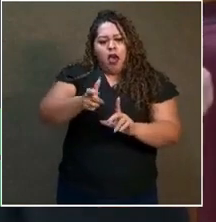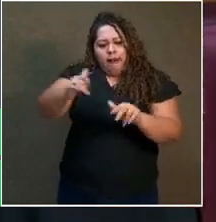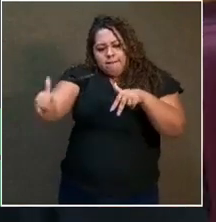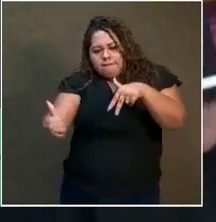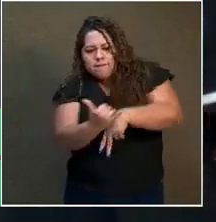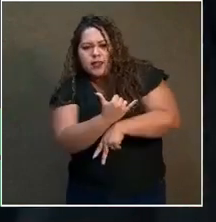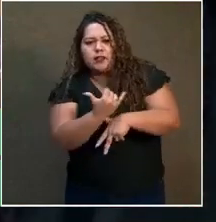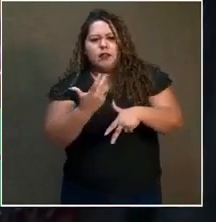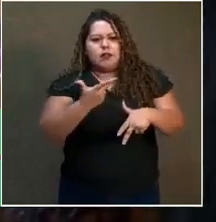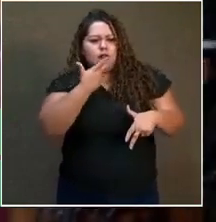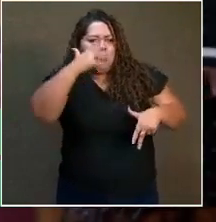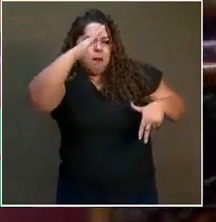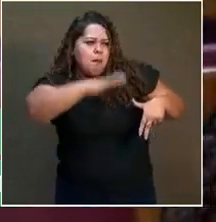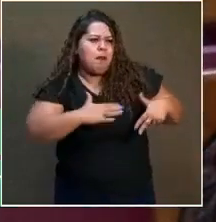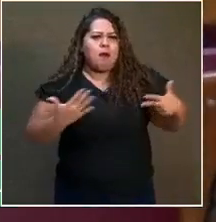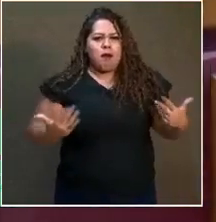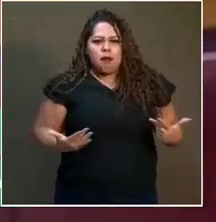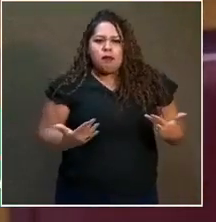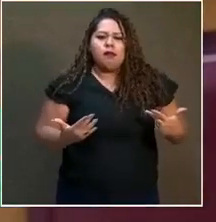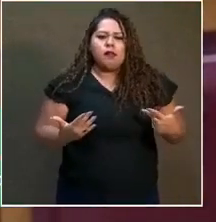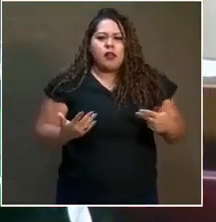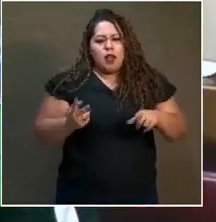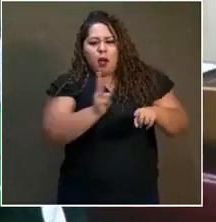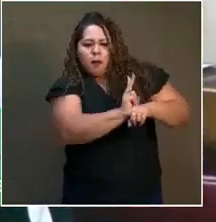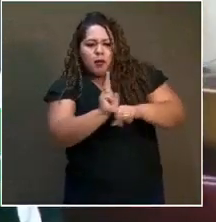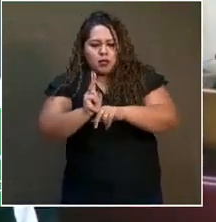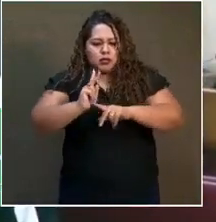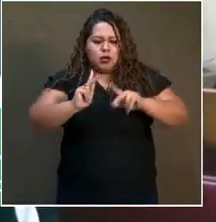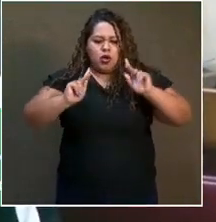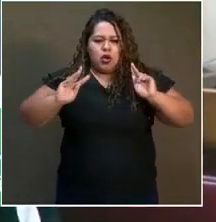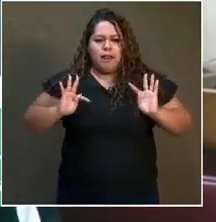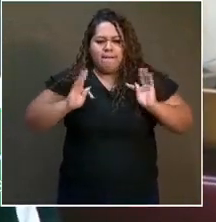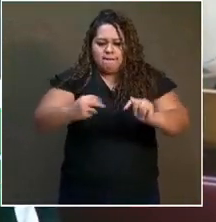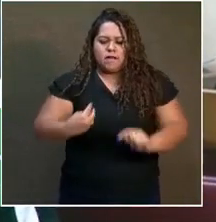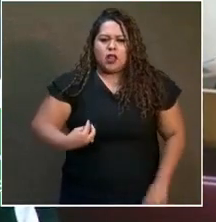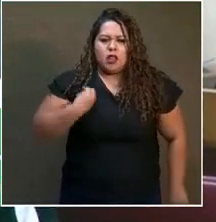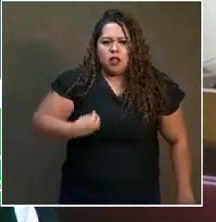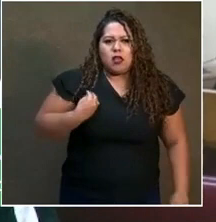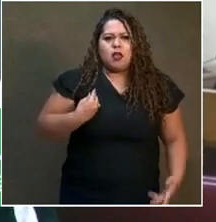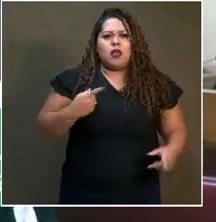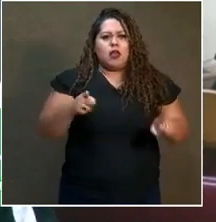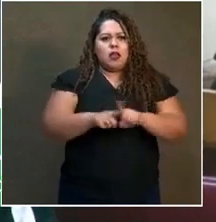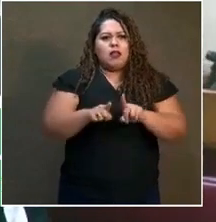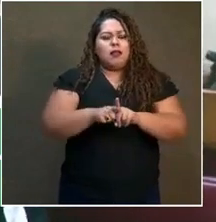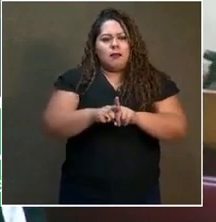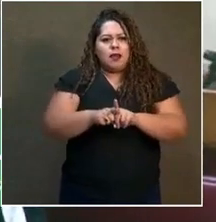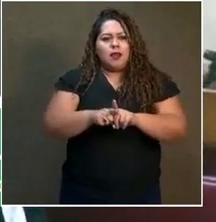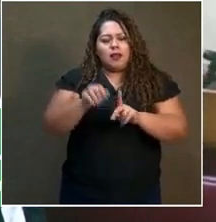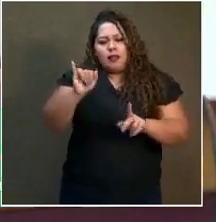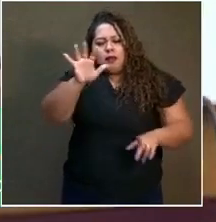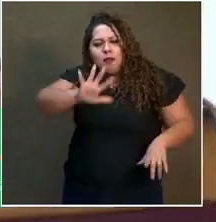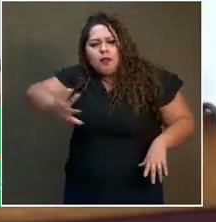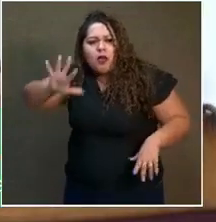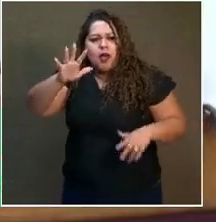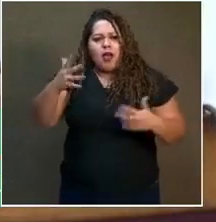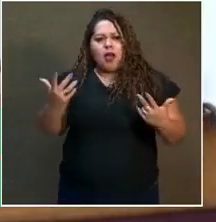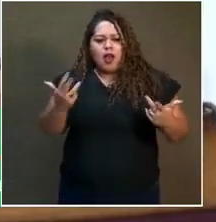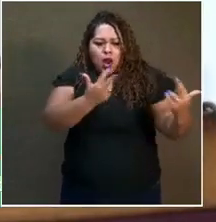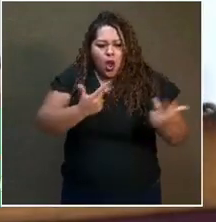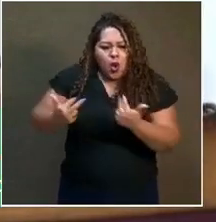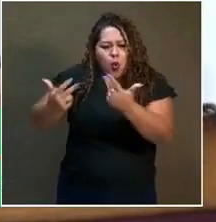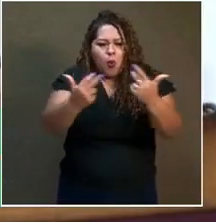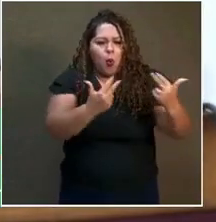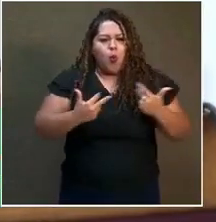vítima, princípio da proteção integral da vida, da memória da vítima, da igualdade de gênero e